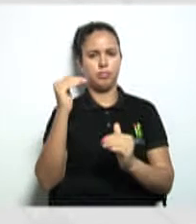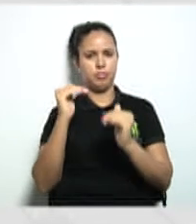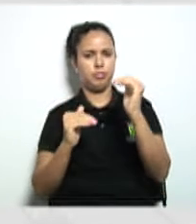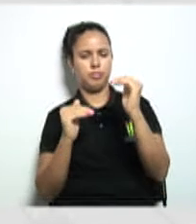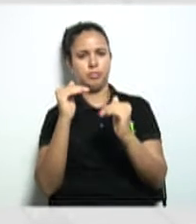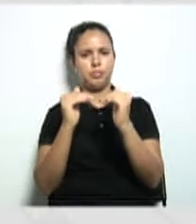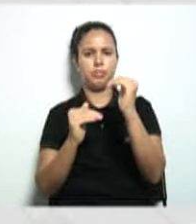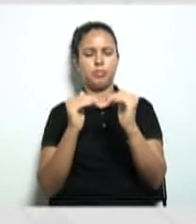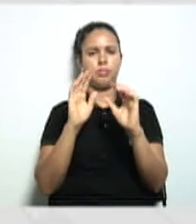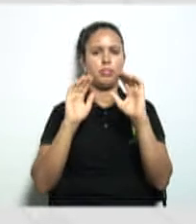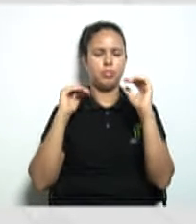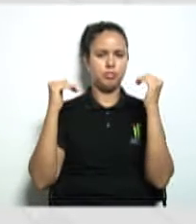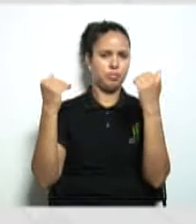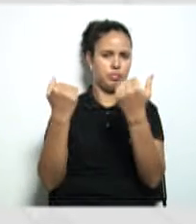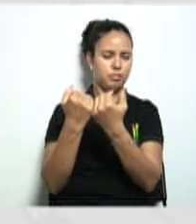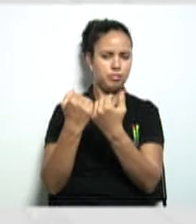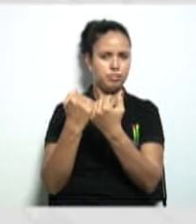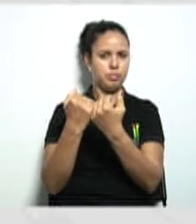próprias comunidades